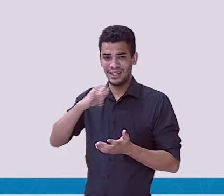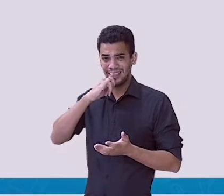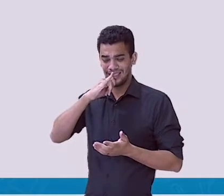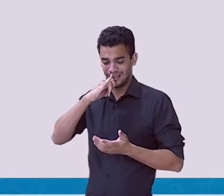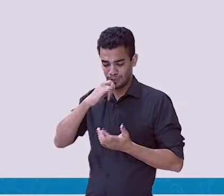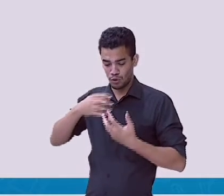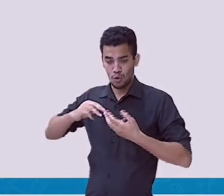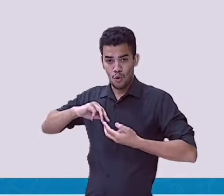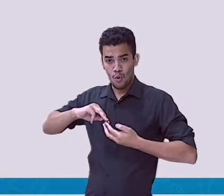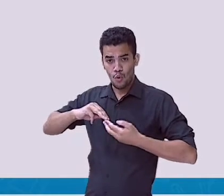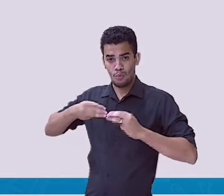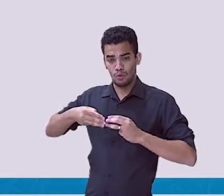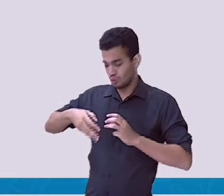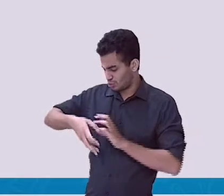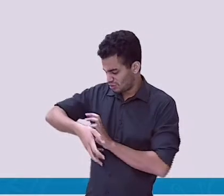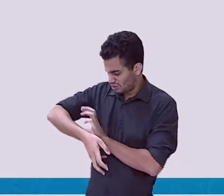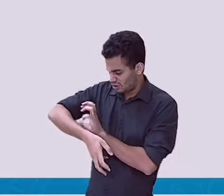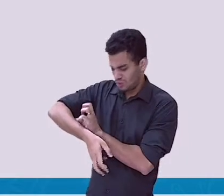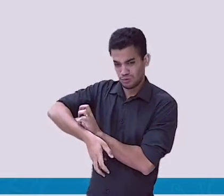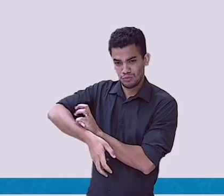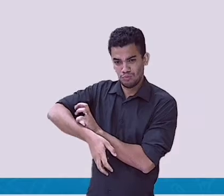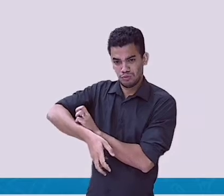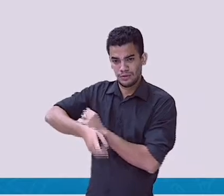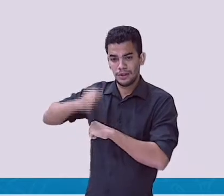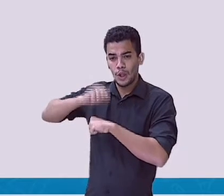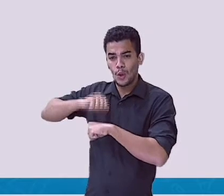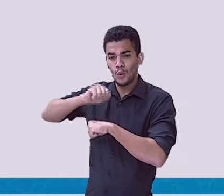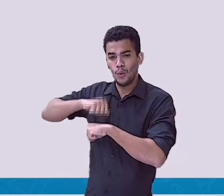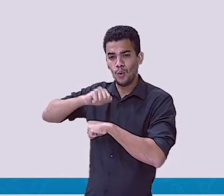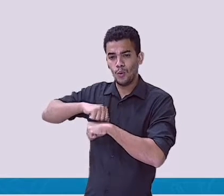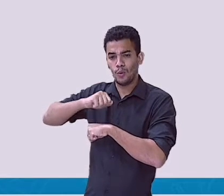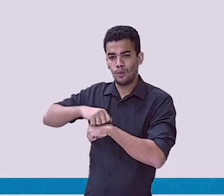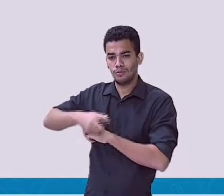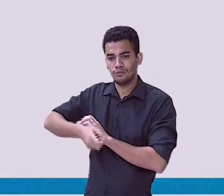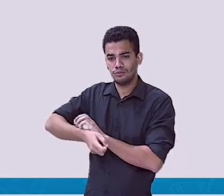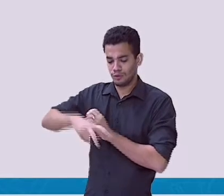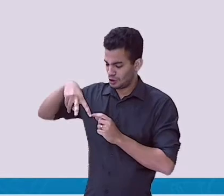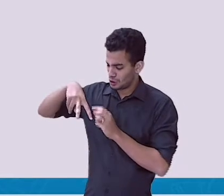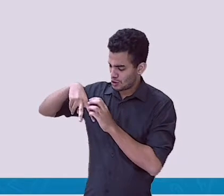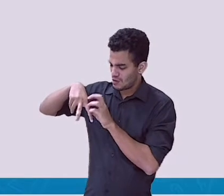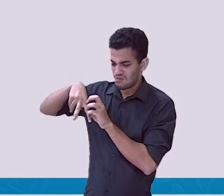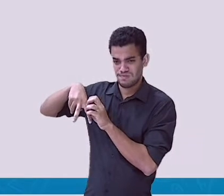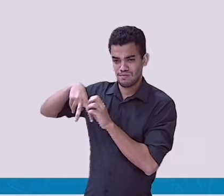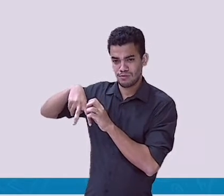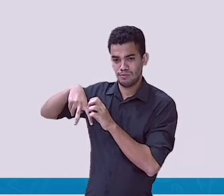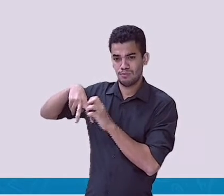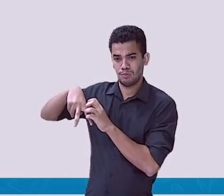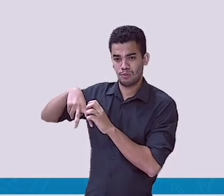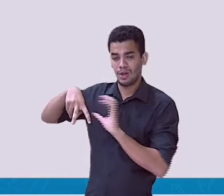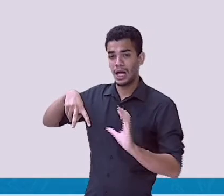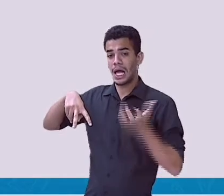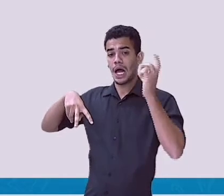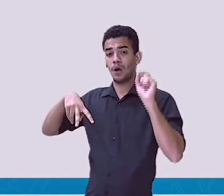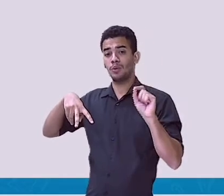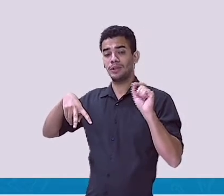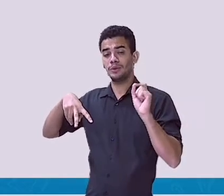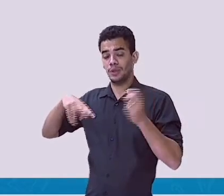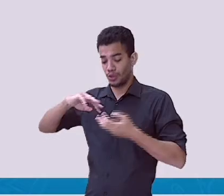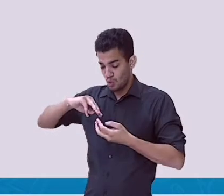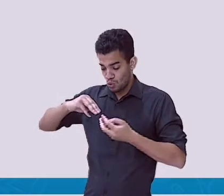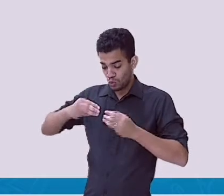vênulas se fecharam. E aí a musculatura trabalha para fazer com que ela se abra e o